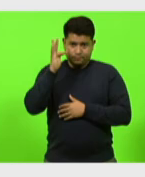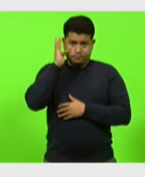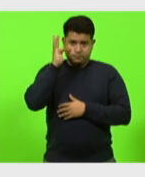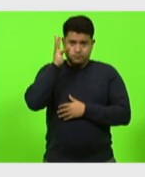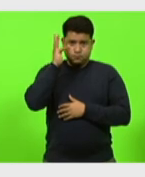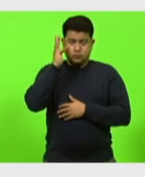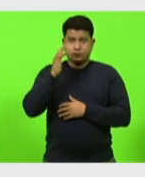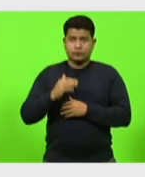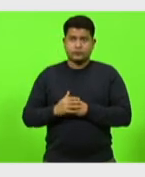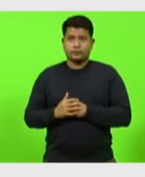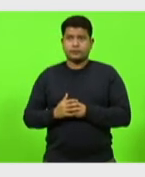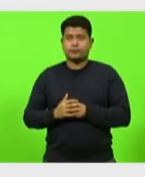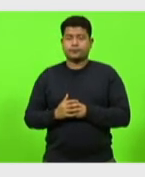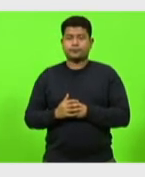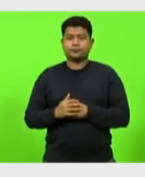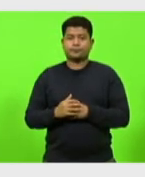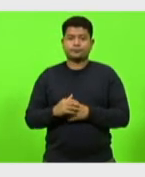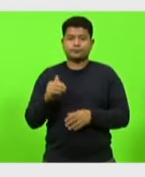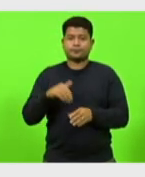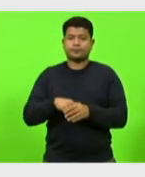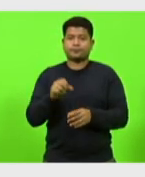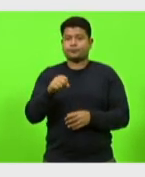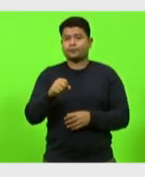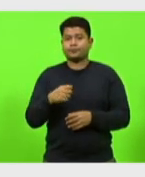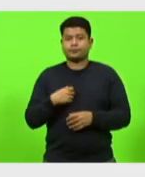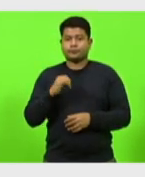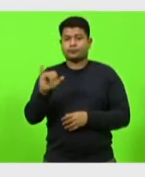Voto sim. Como vota o deputado Júlio Garcia?